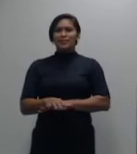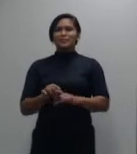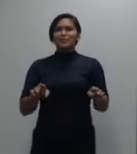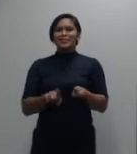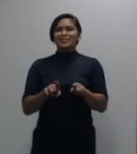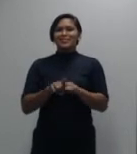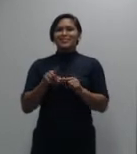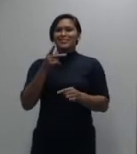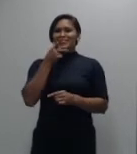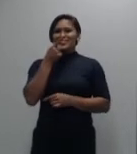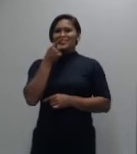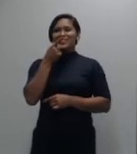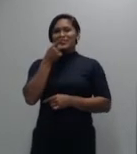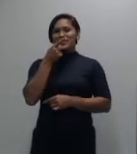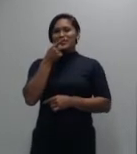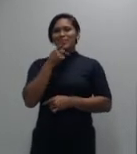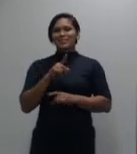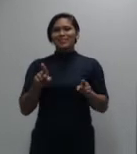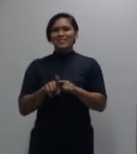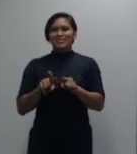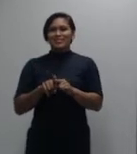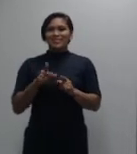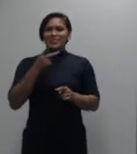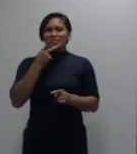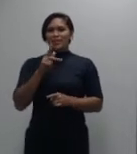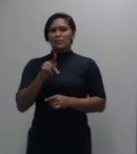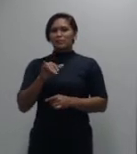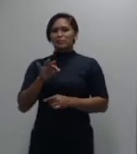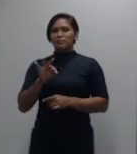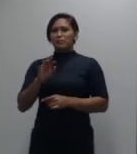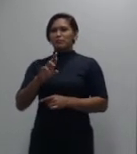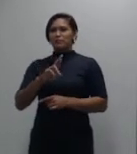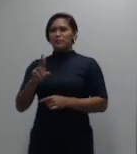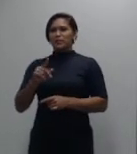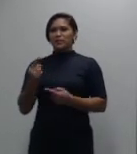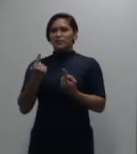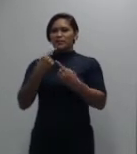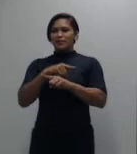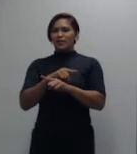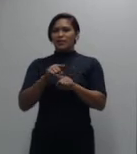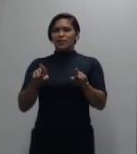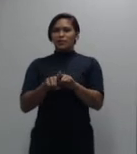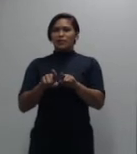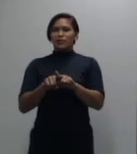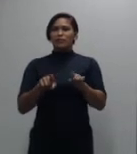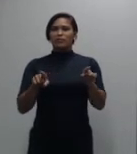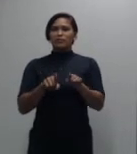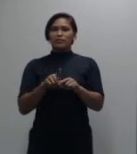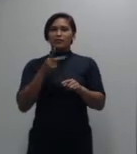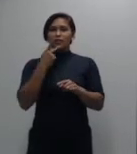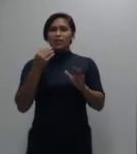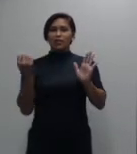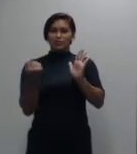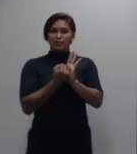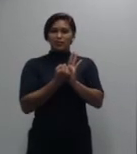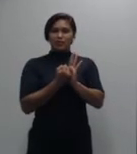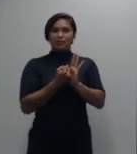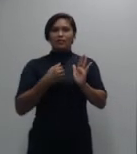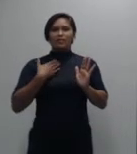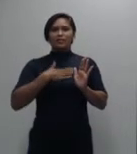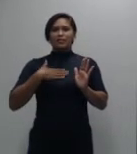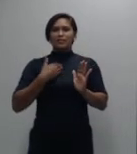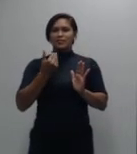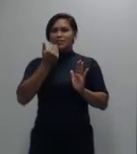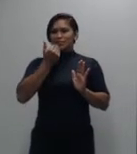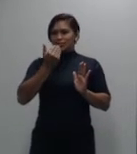tarde Seu Presidente é fala em nome de pizza kalinka contra quem essa sentença estrangeira se pretende homologar gostaria de pedir a vossa